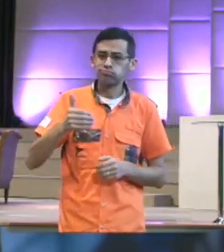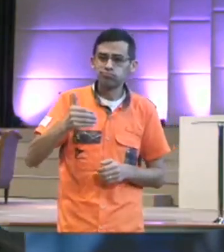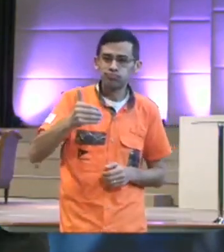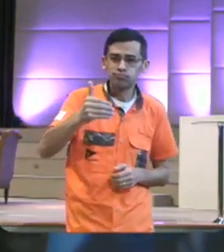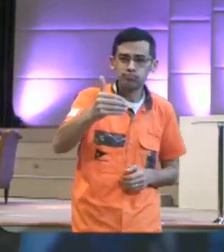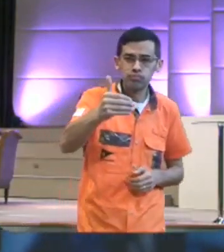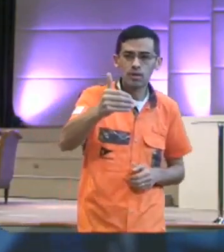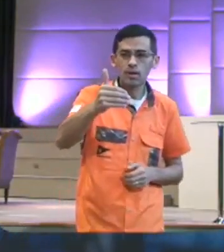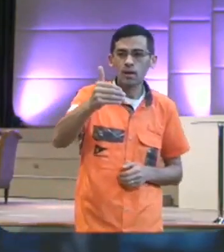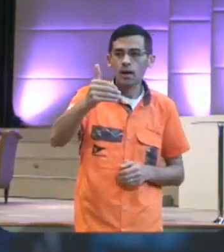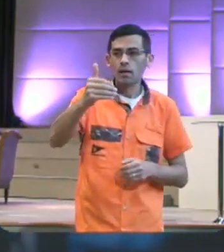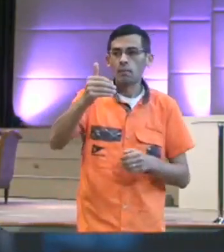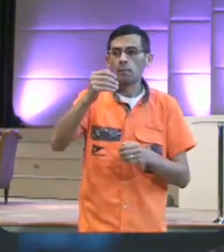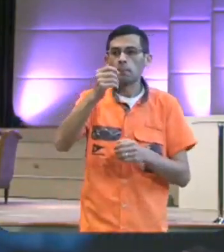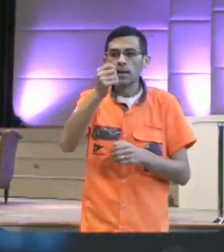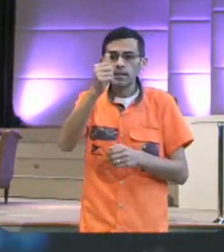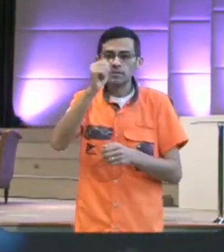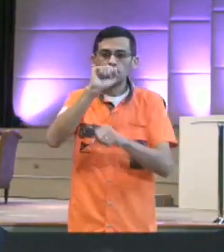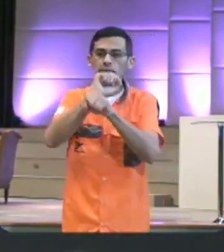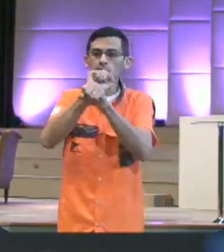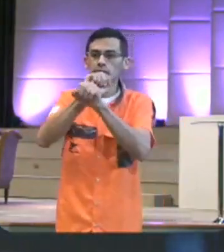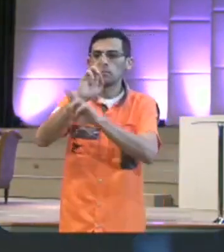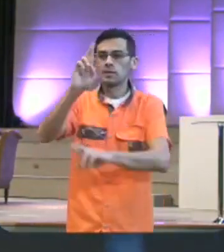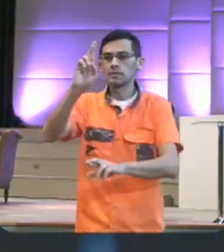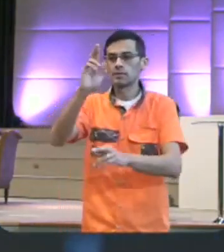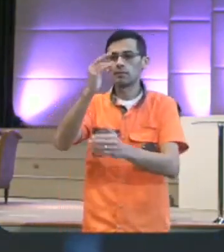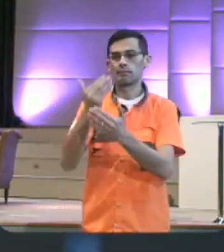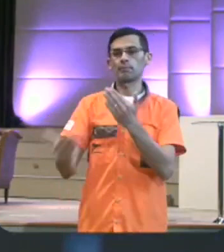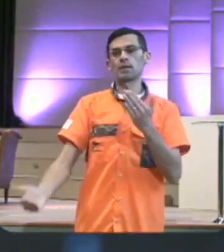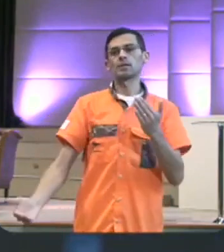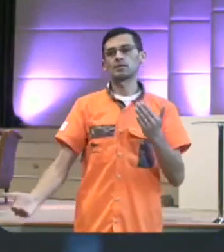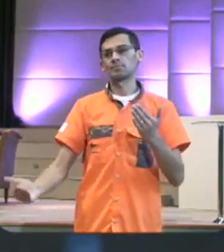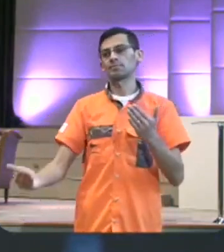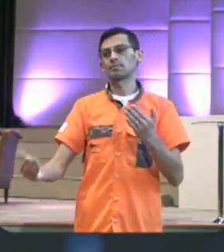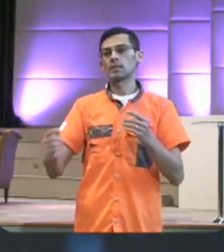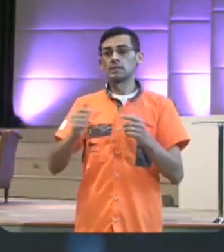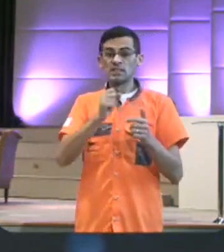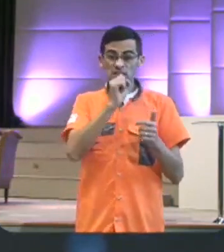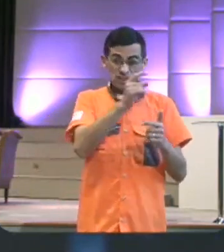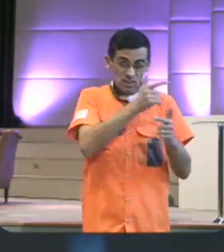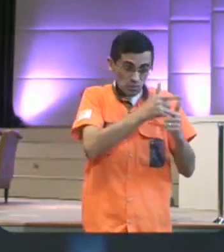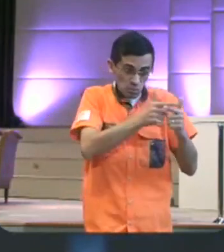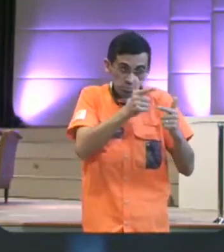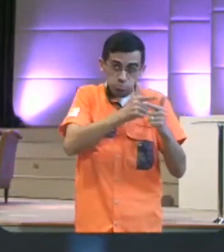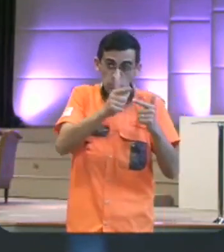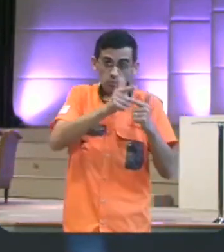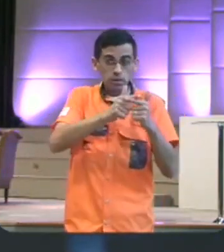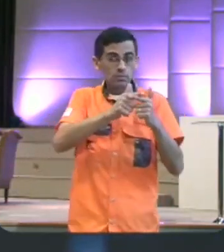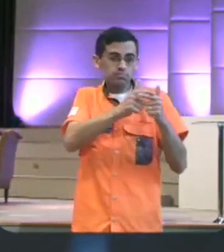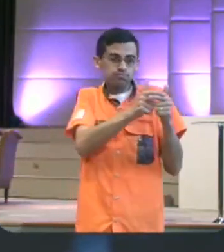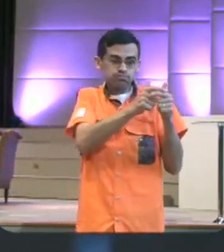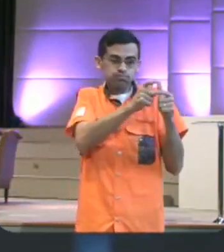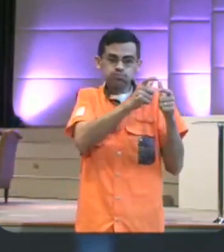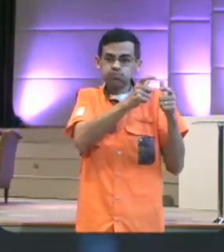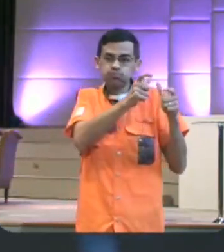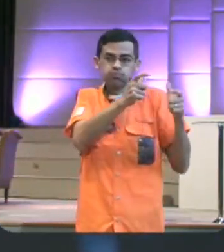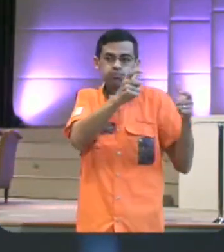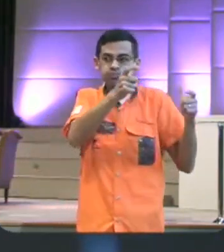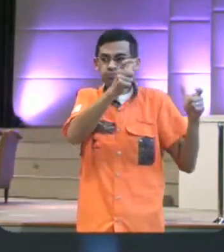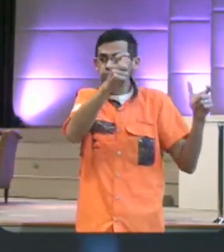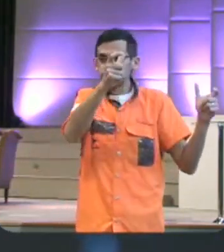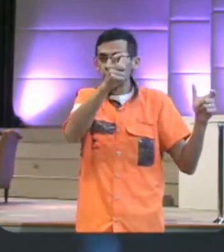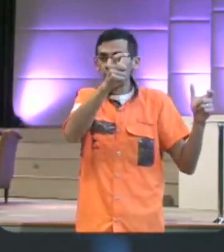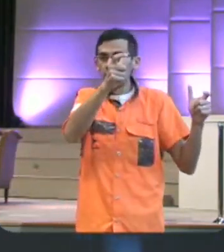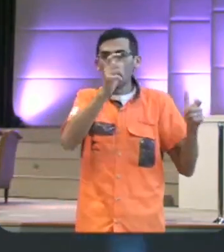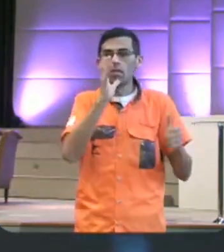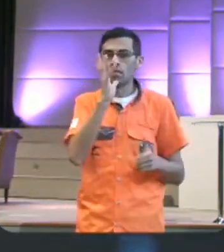esperança enfraquece. E não é verdade? E se esse problema e esse gigante começar a demorar de sair da